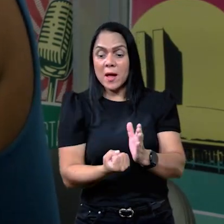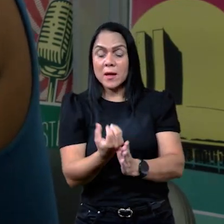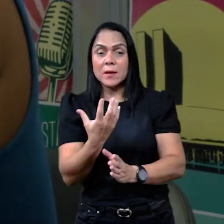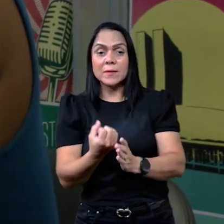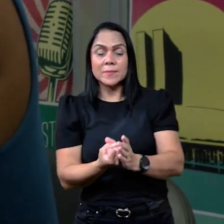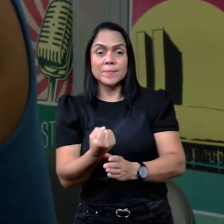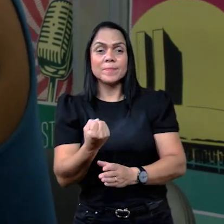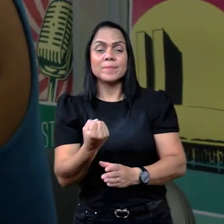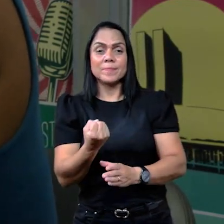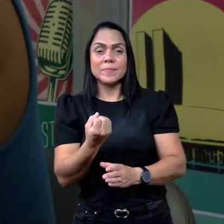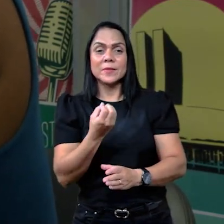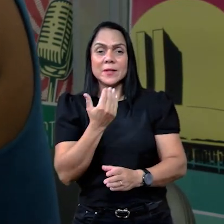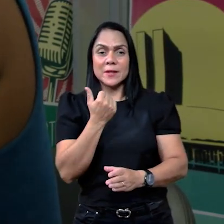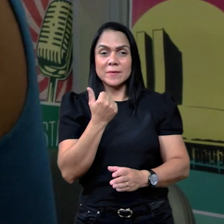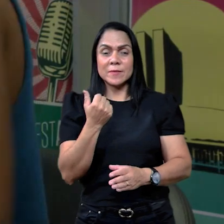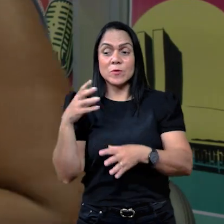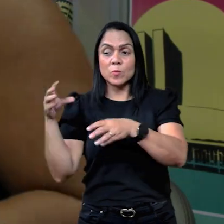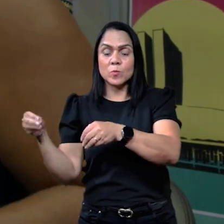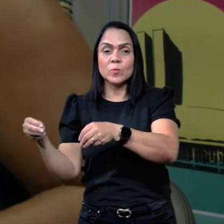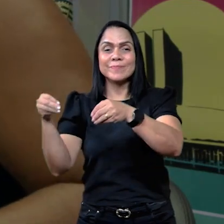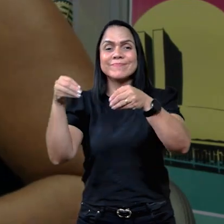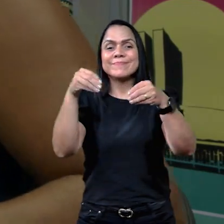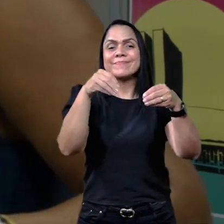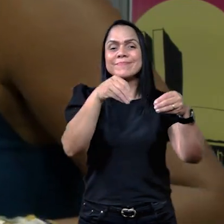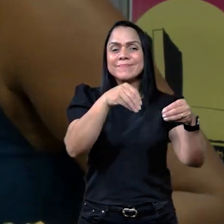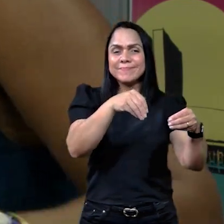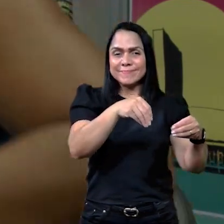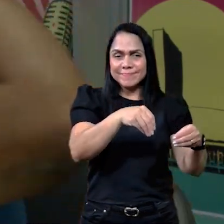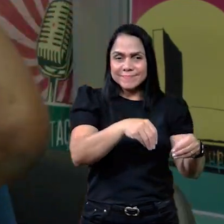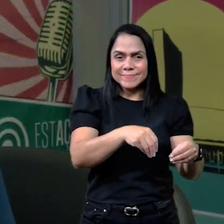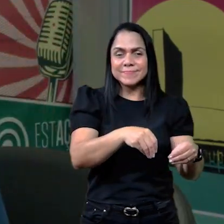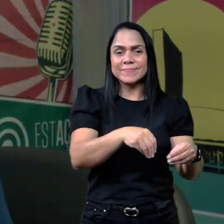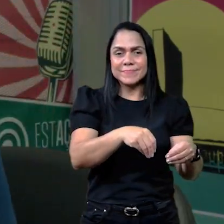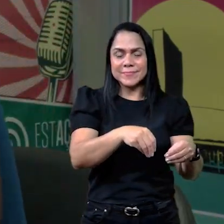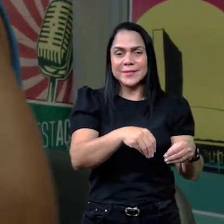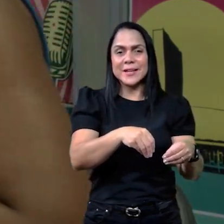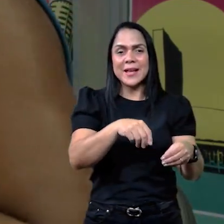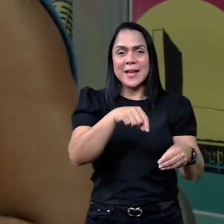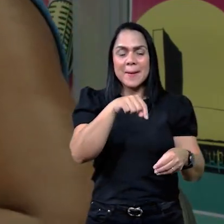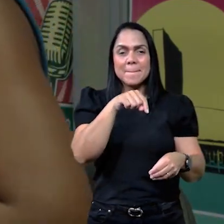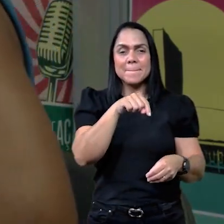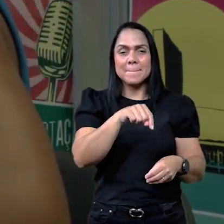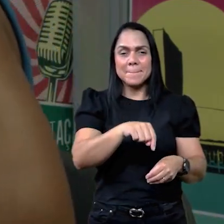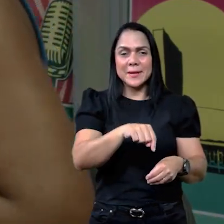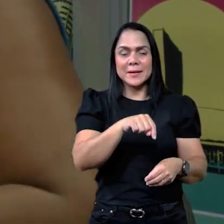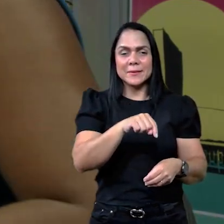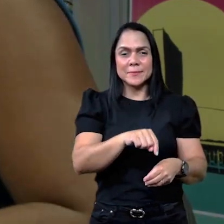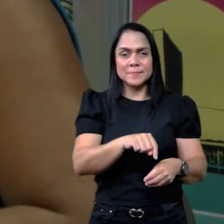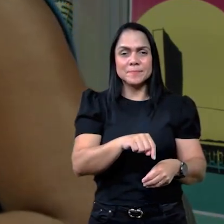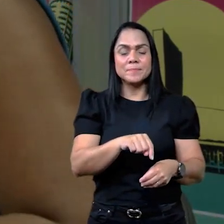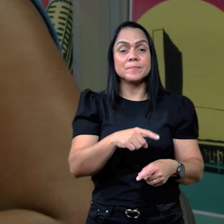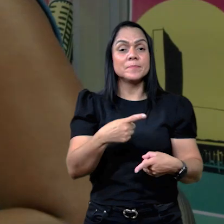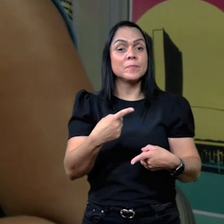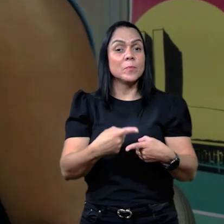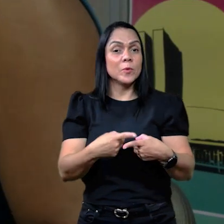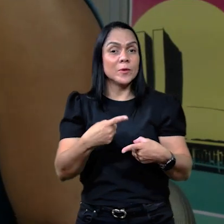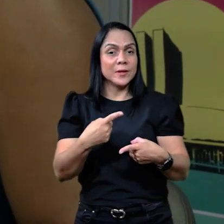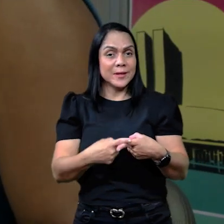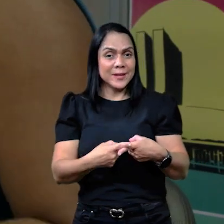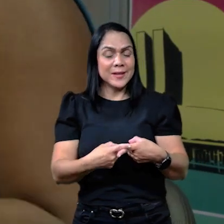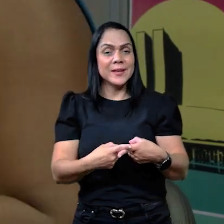né, os povos africanos, eles vieram trasladados, né, obrigatoriamente, porque eles foram